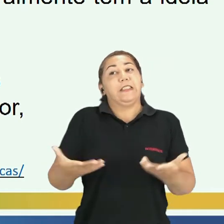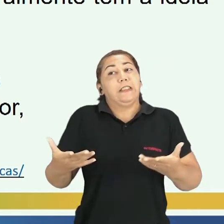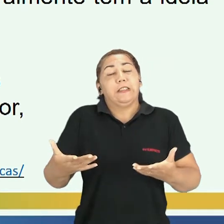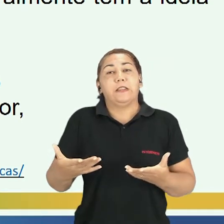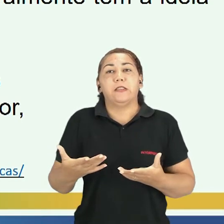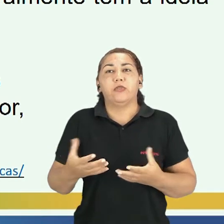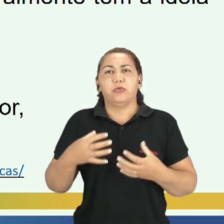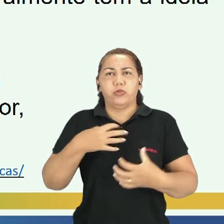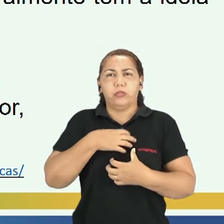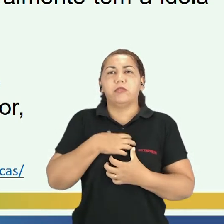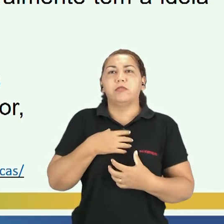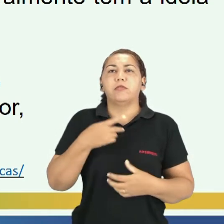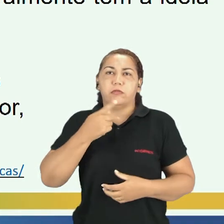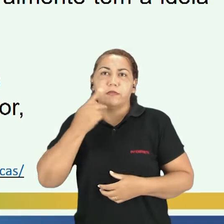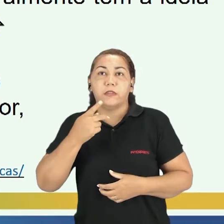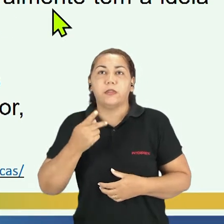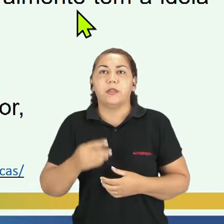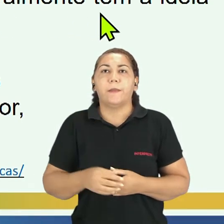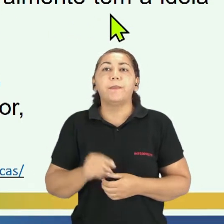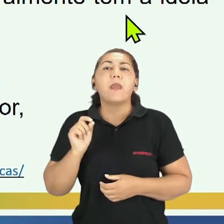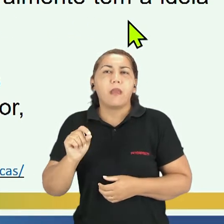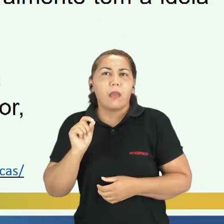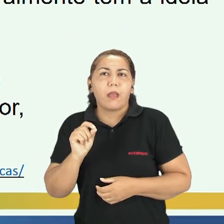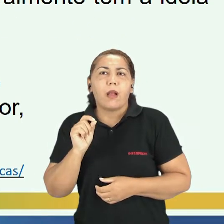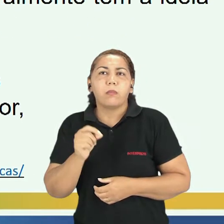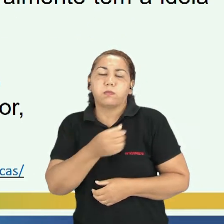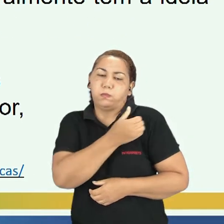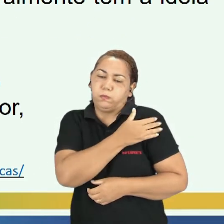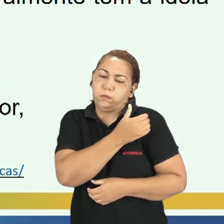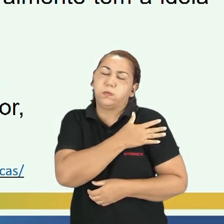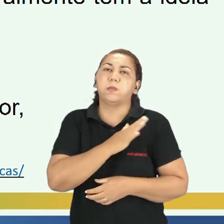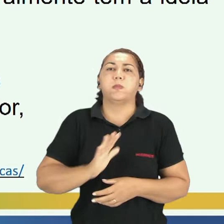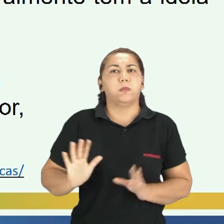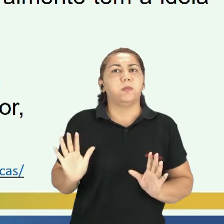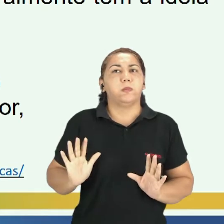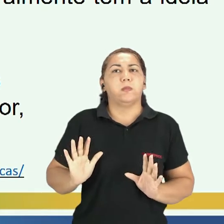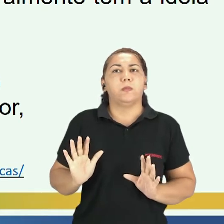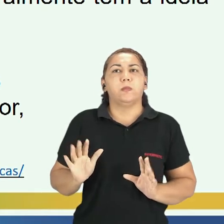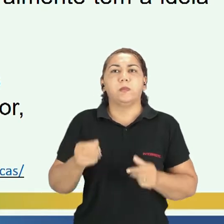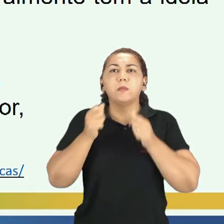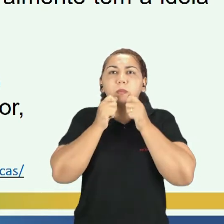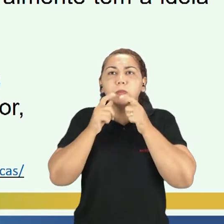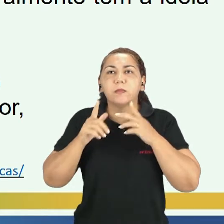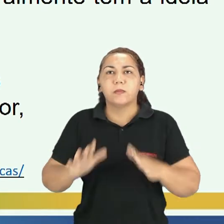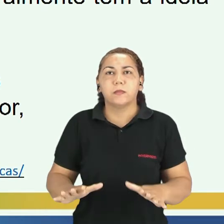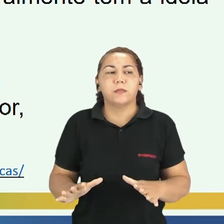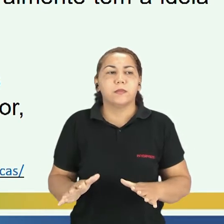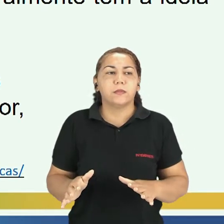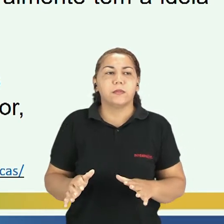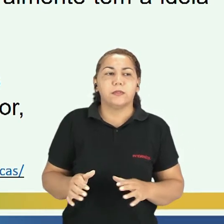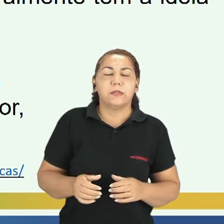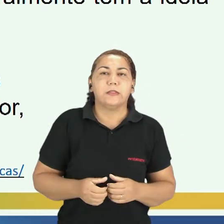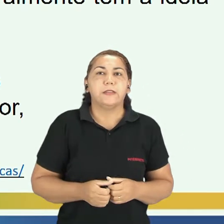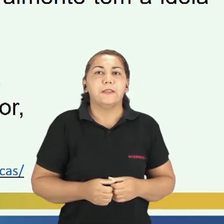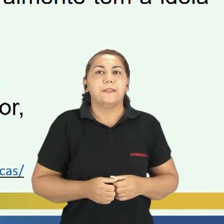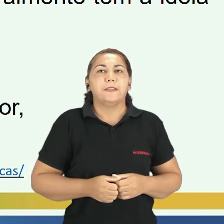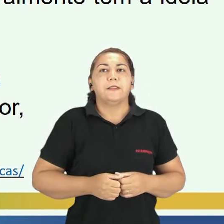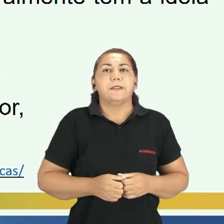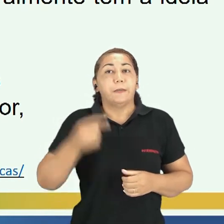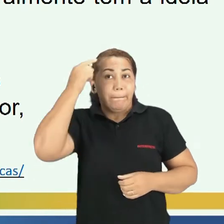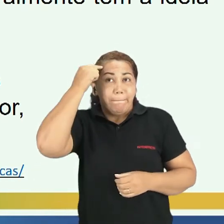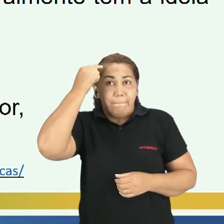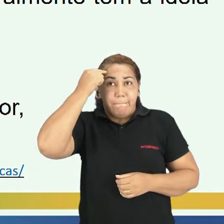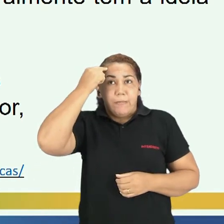Quem comete esse tipo de preconceito, geralmente tem a ideia de que sua maneira de falar é correta e ainda é superior à